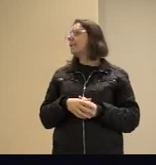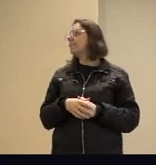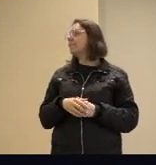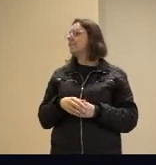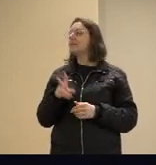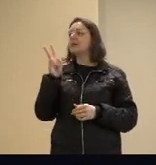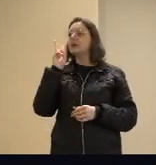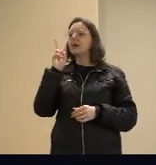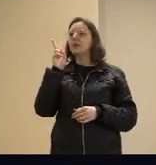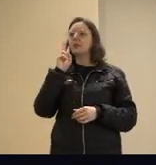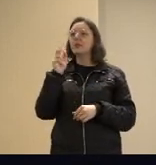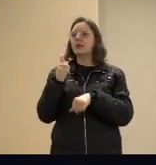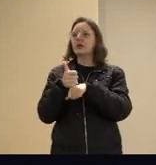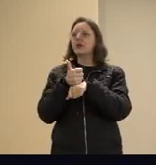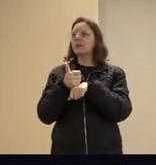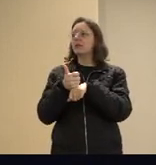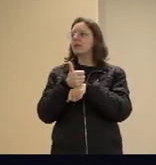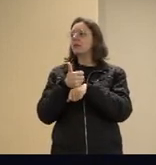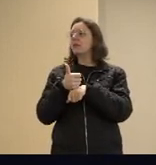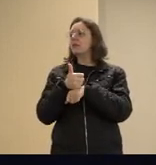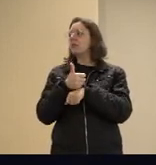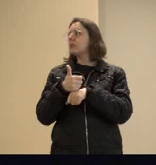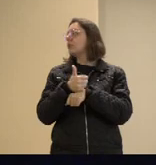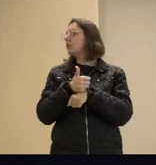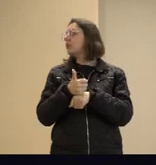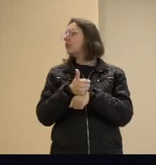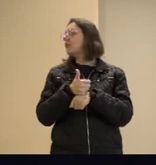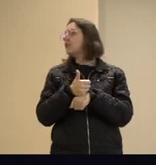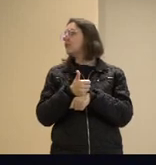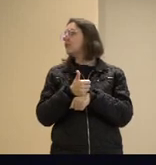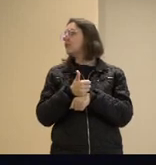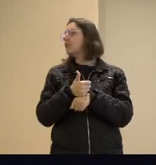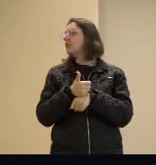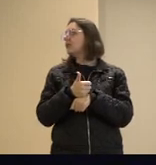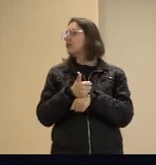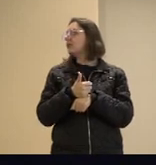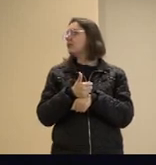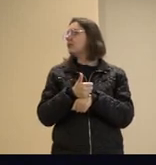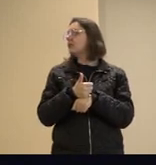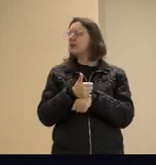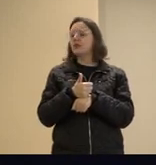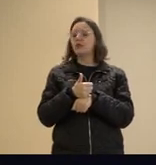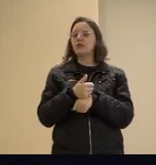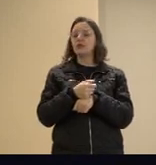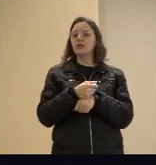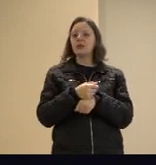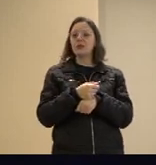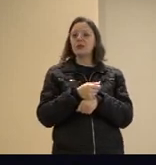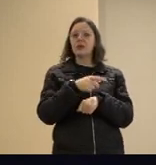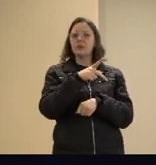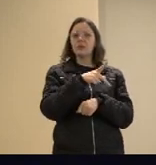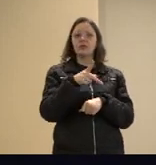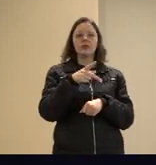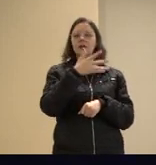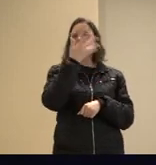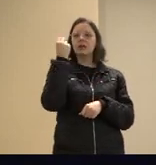profissional, mestre, que me fugiu o nome, que falava muito do tema de